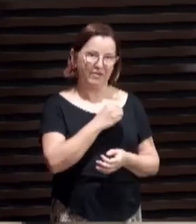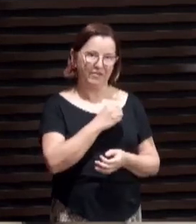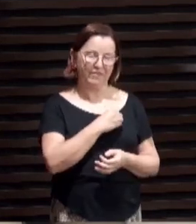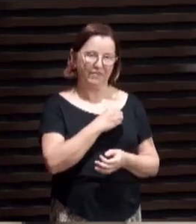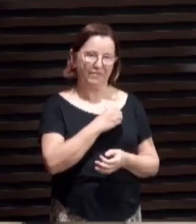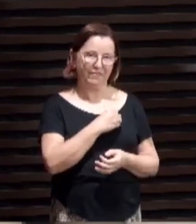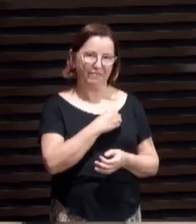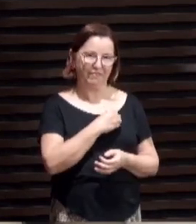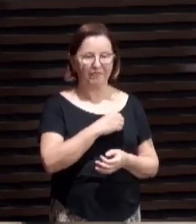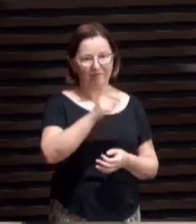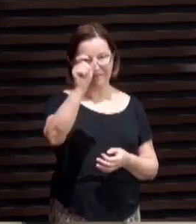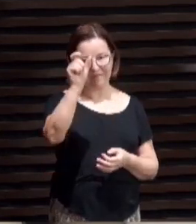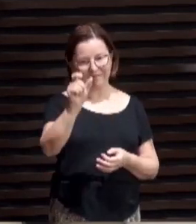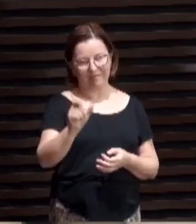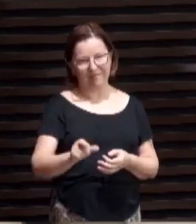do homem.